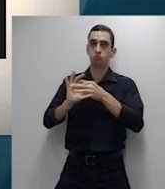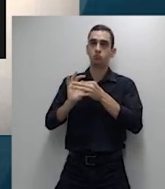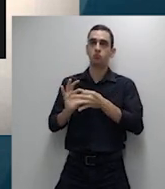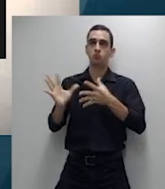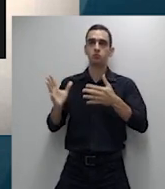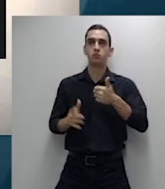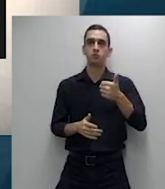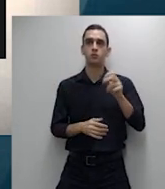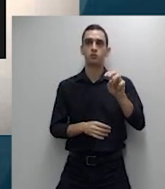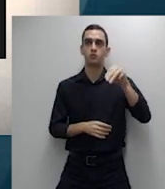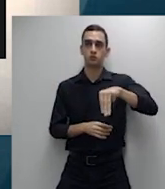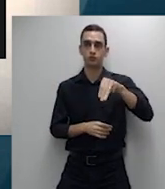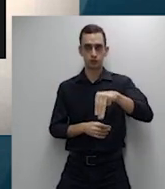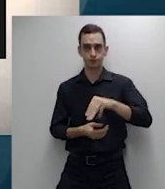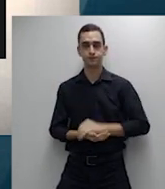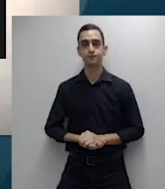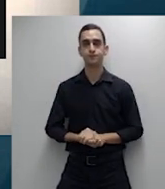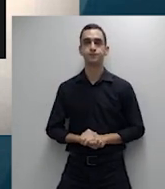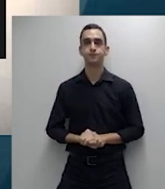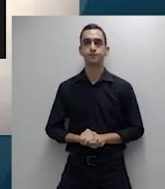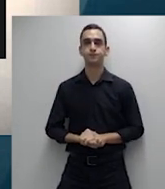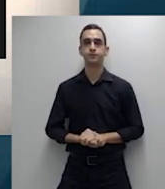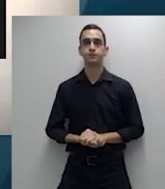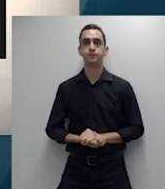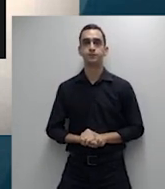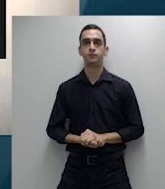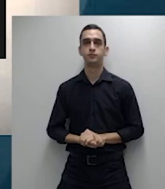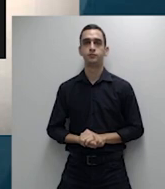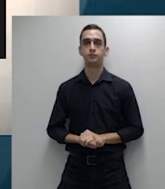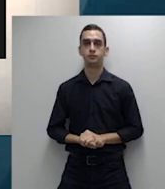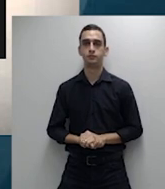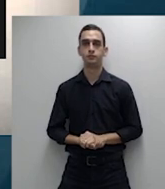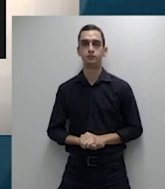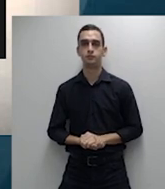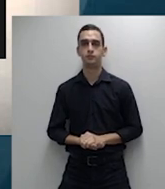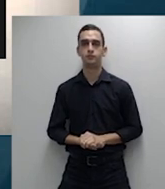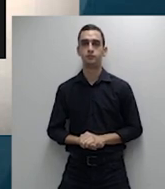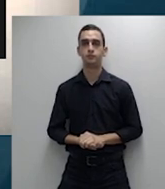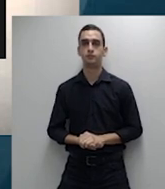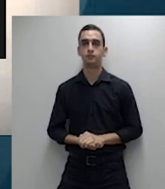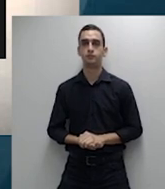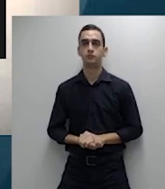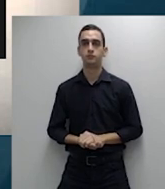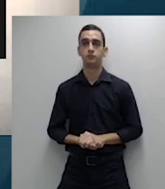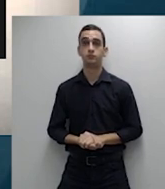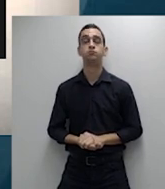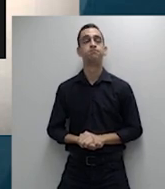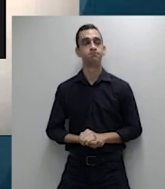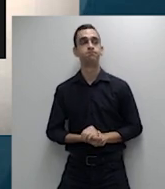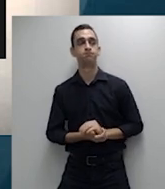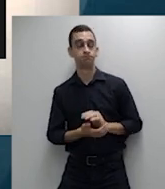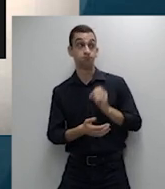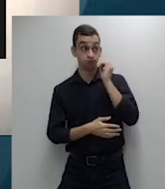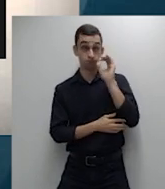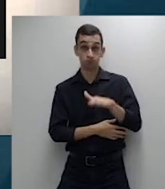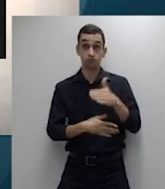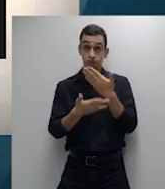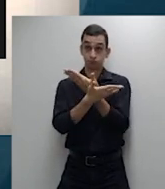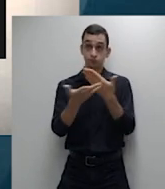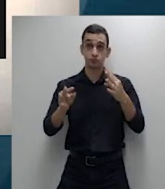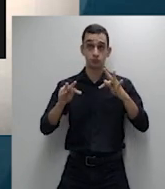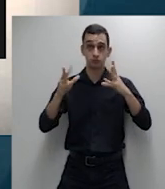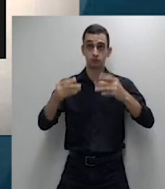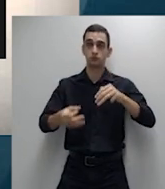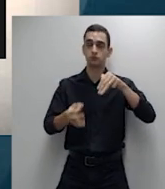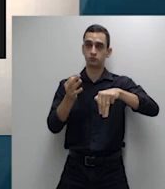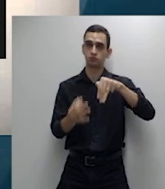sustentação oral no prazo regimental de 15 minutos por favor a prefeitura Boa tarde seus ministros para